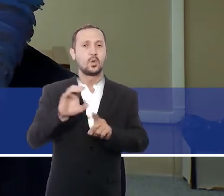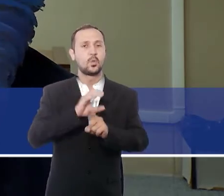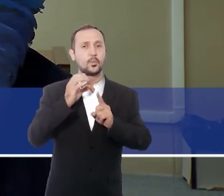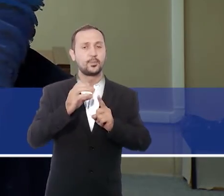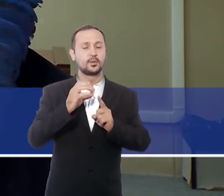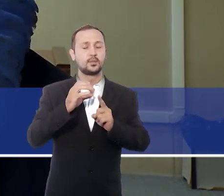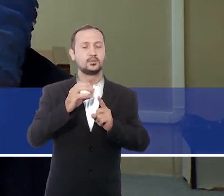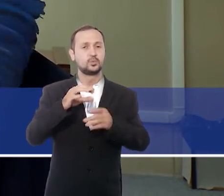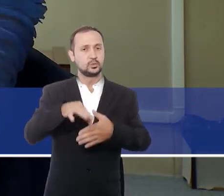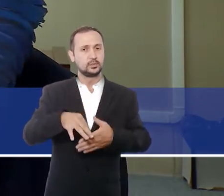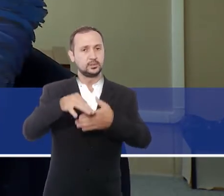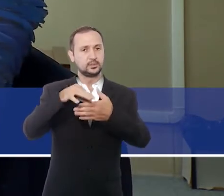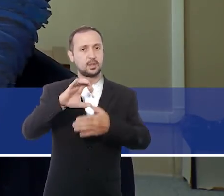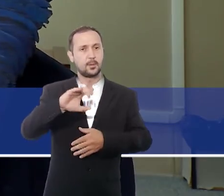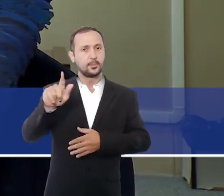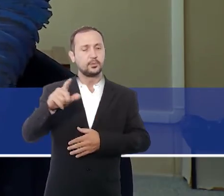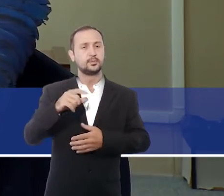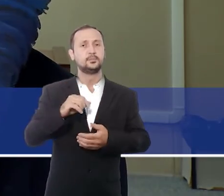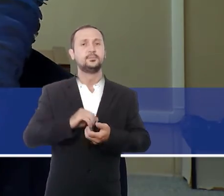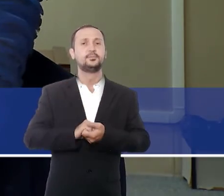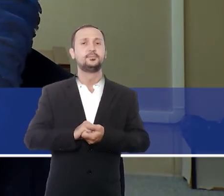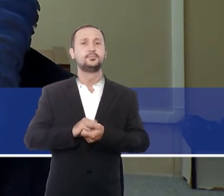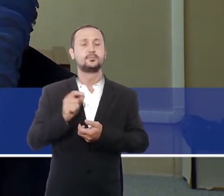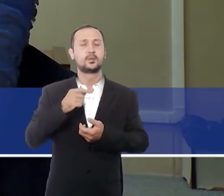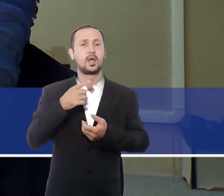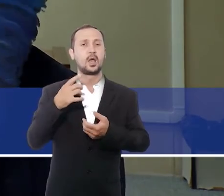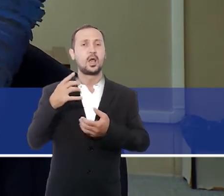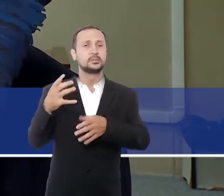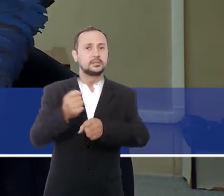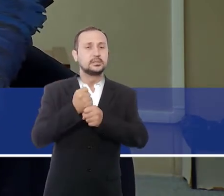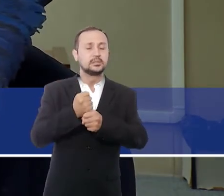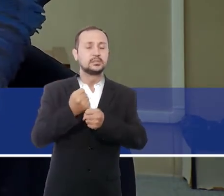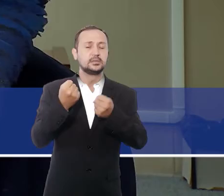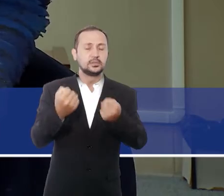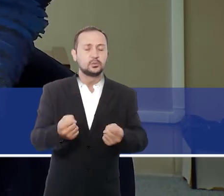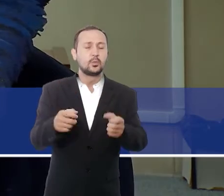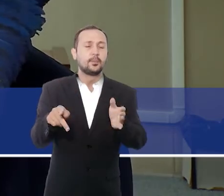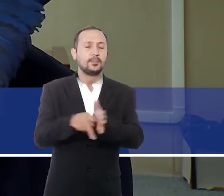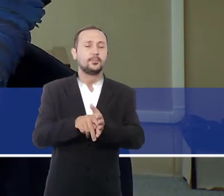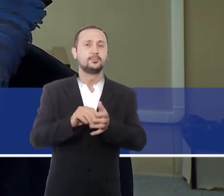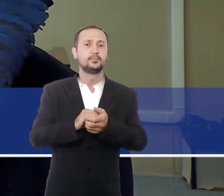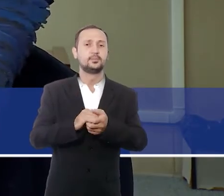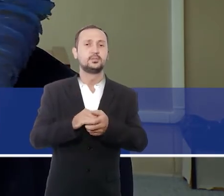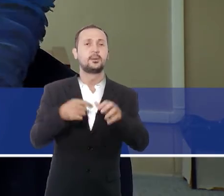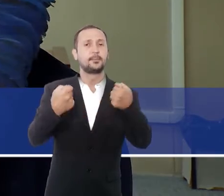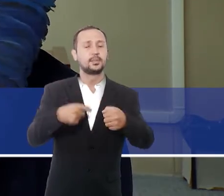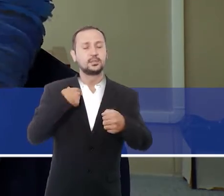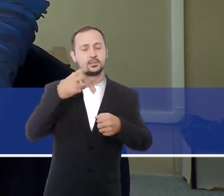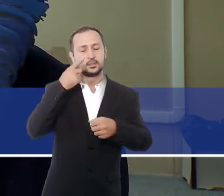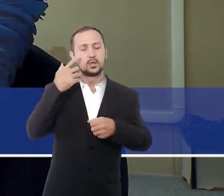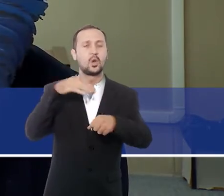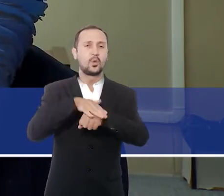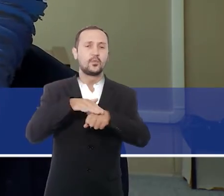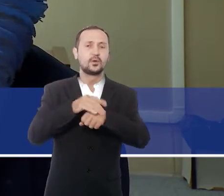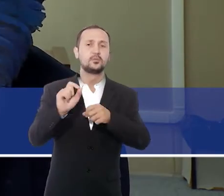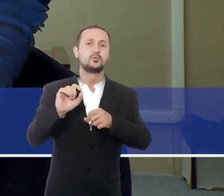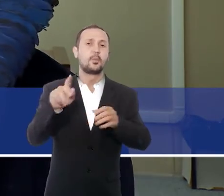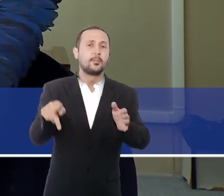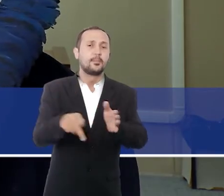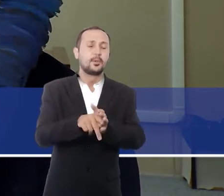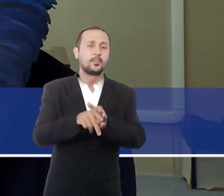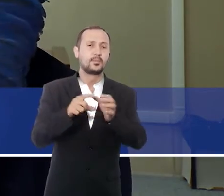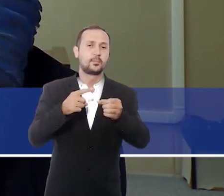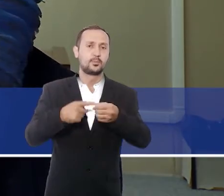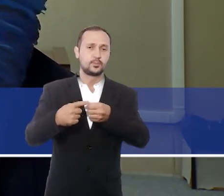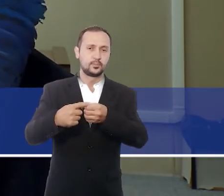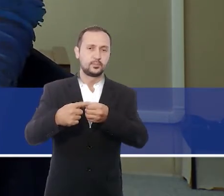Então as comunidades de liderança de Campo Grande, os caciques, abraçaram a causa e a gente precisa ser ouvido. Não somente